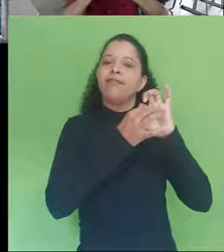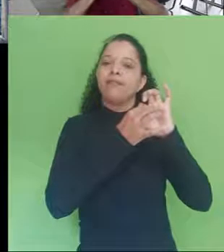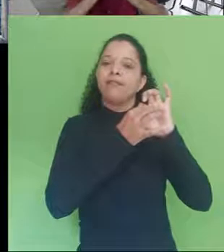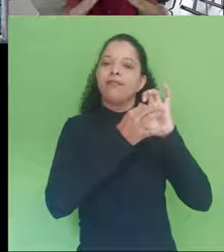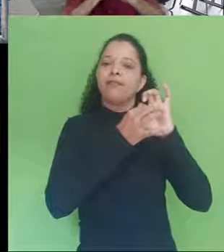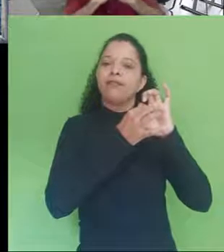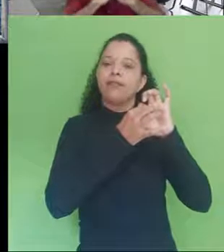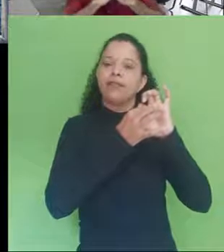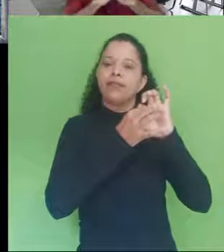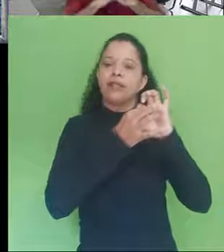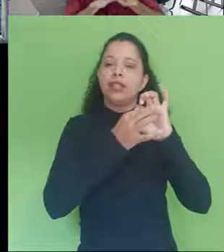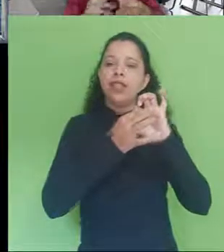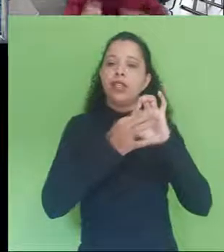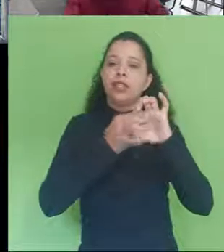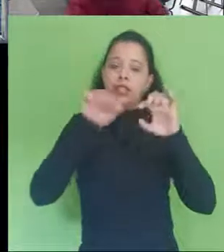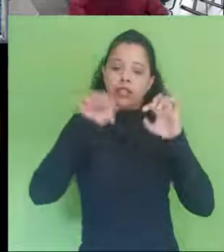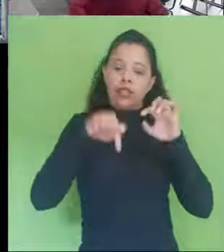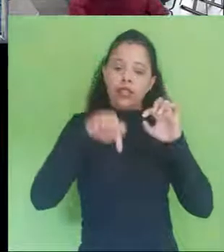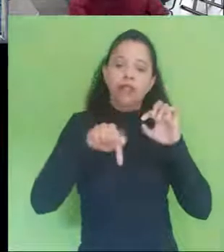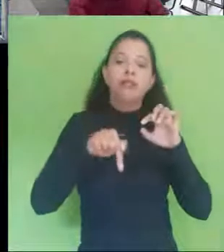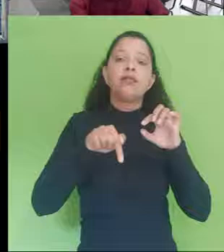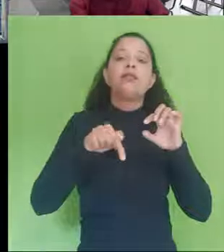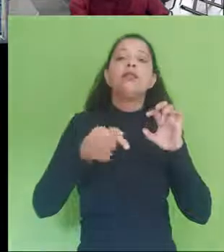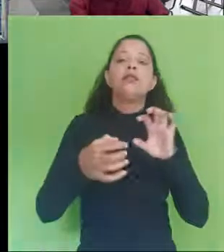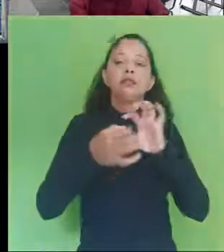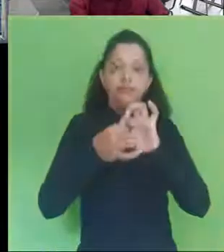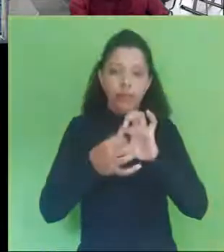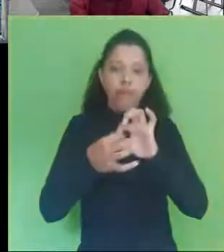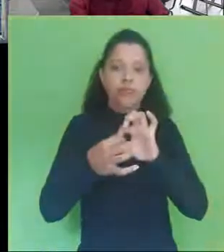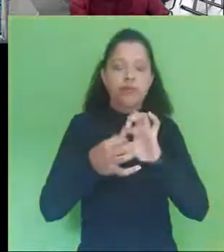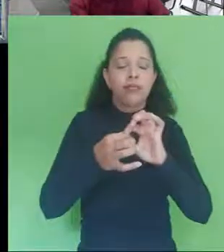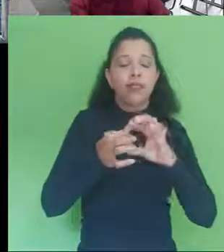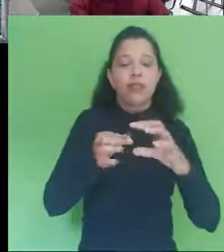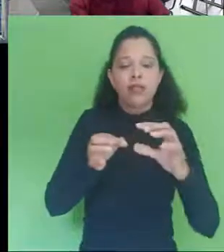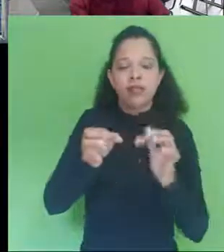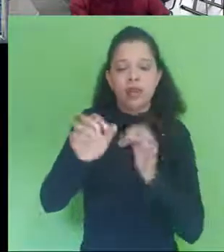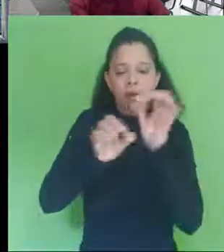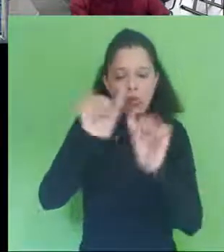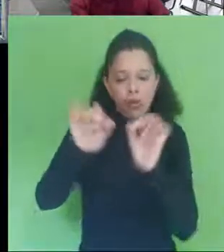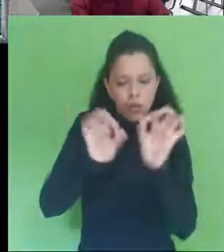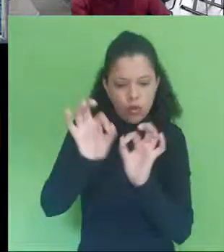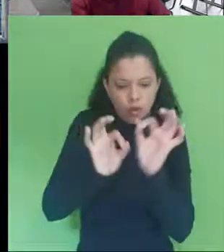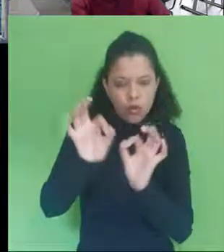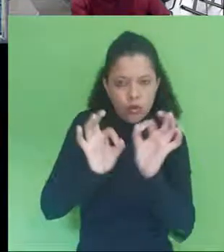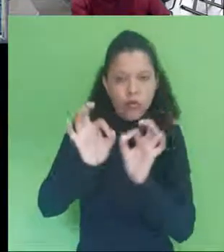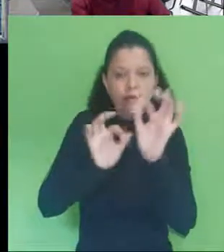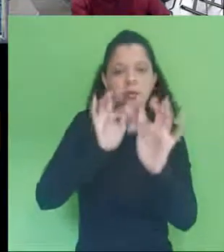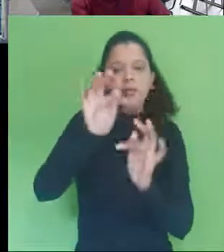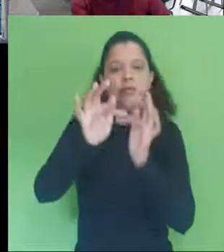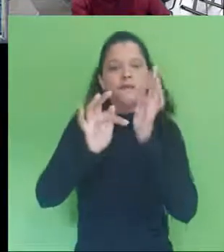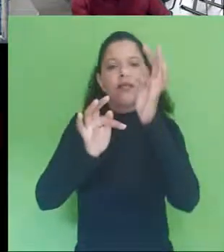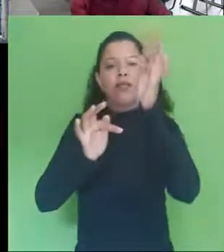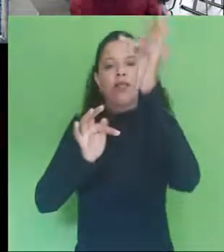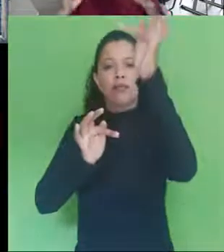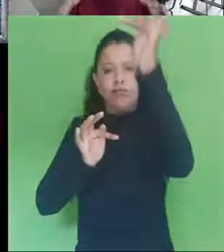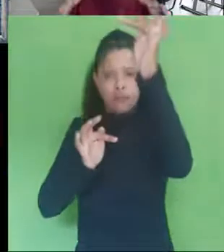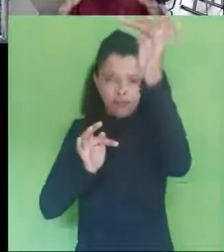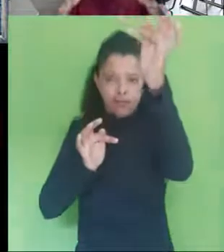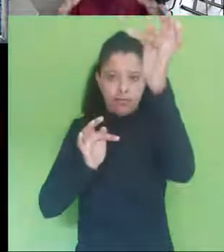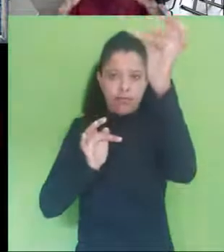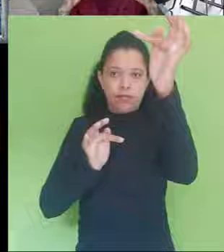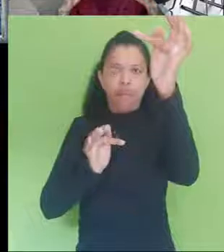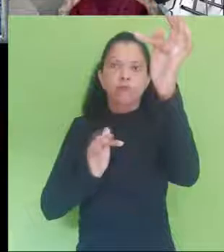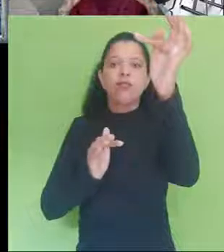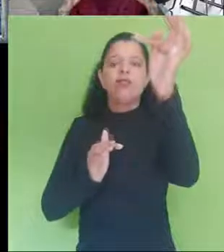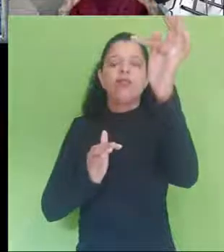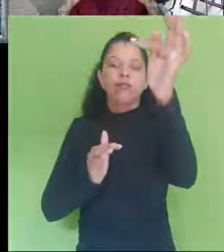Está conectado ao presente. Este presente está construindo todas as